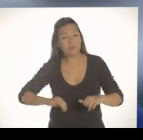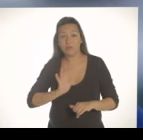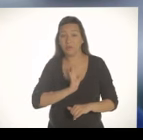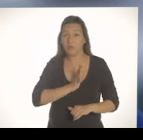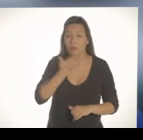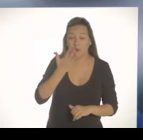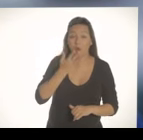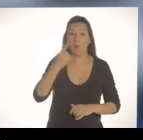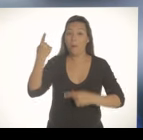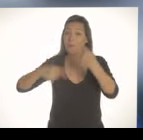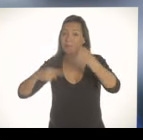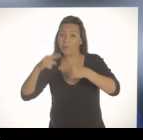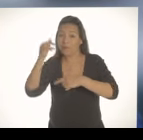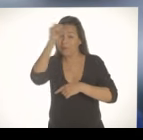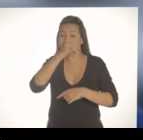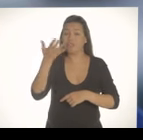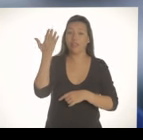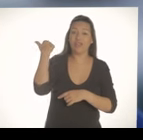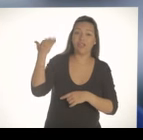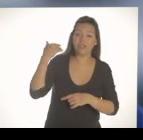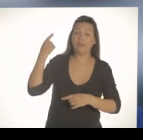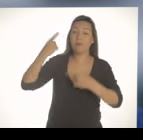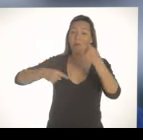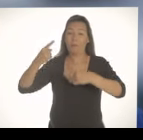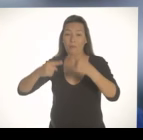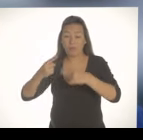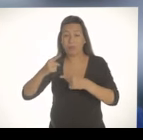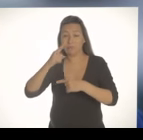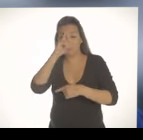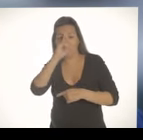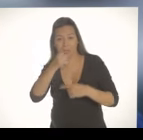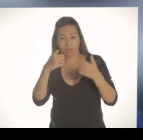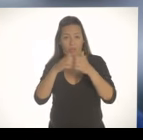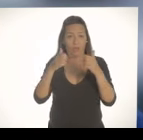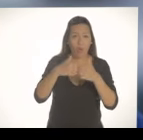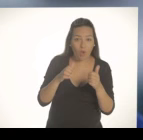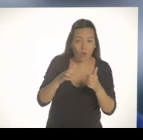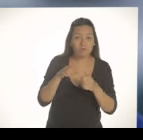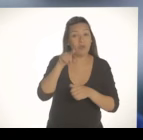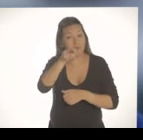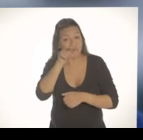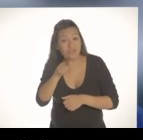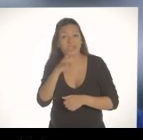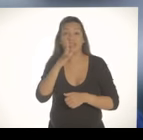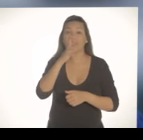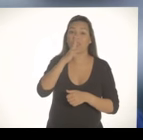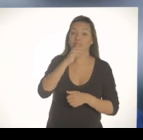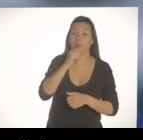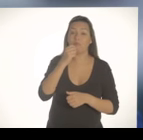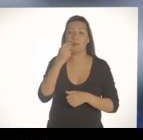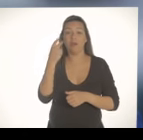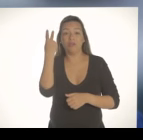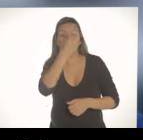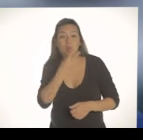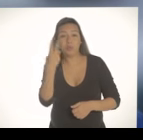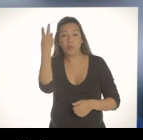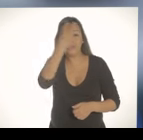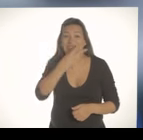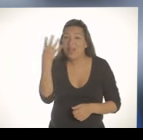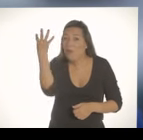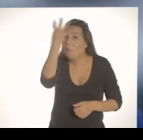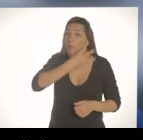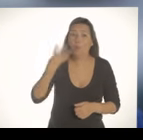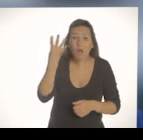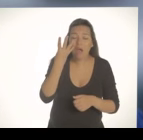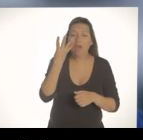pensa no lucro do empresário de ônibus, enquanto você passa 2, 3 ou até 4 horas para conseguir chegar em casa depois de um dia inteiro de